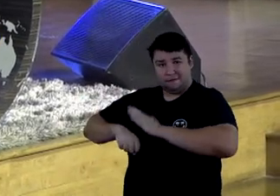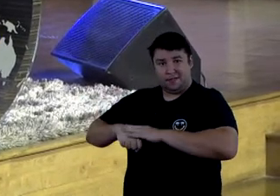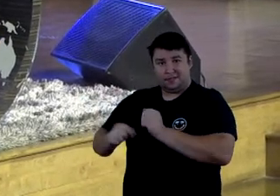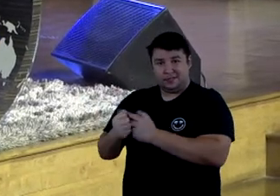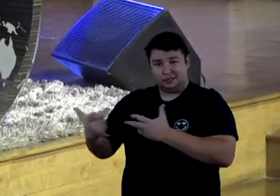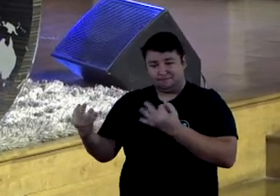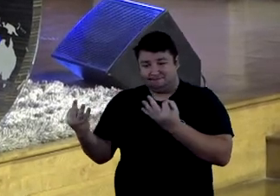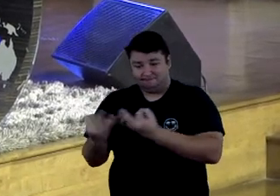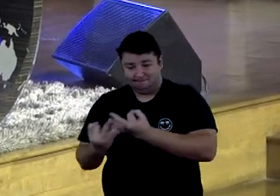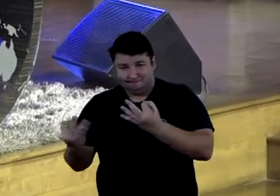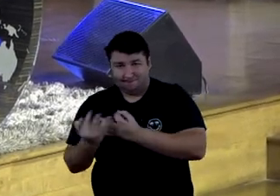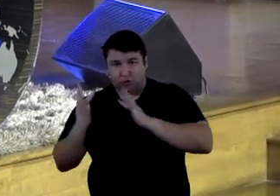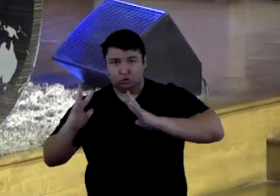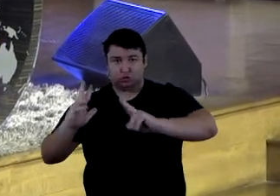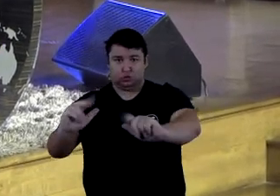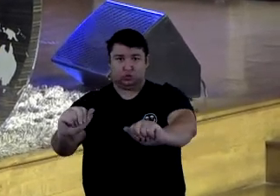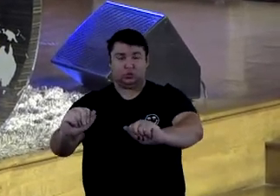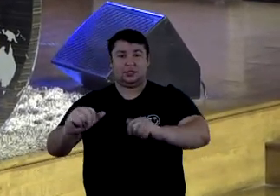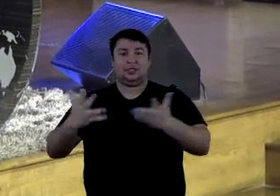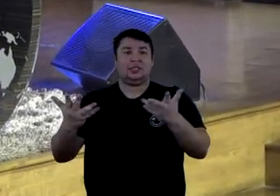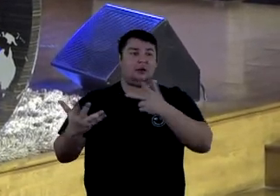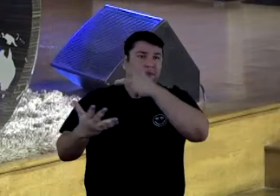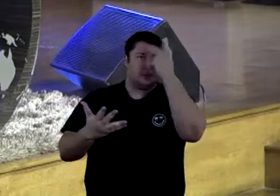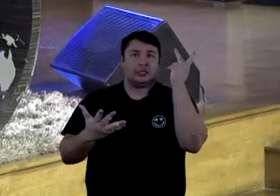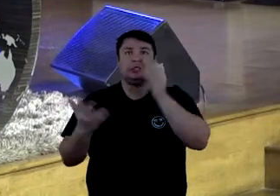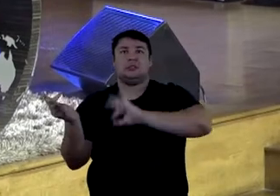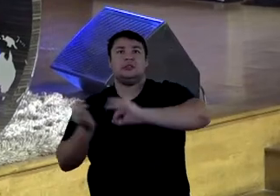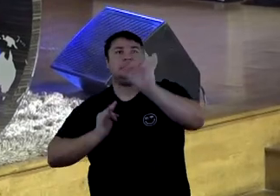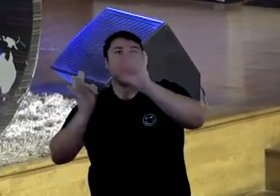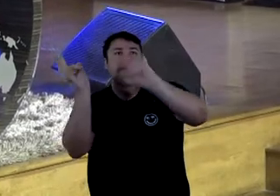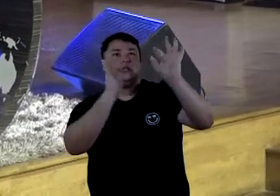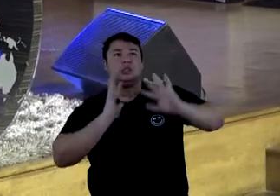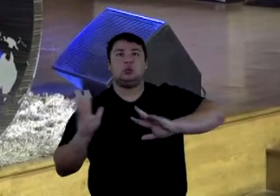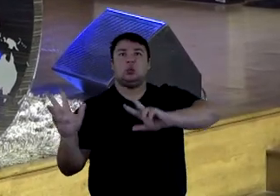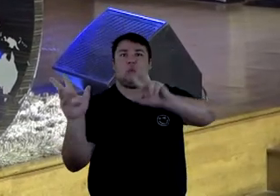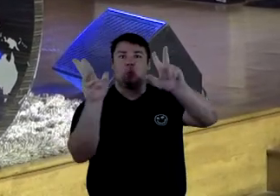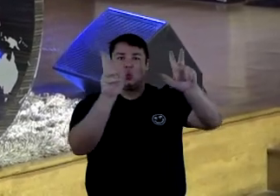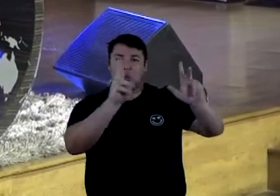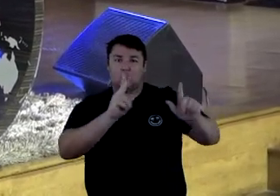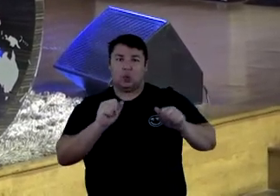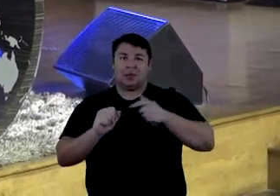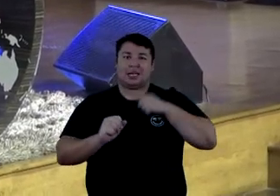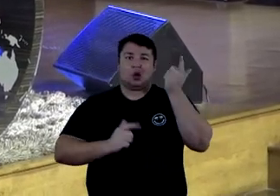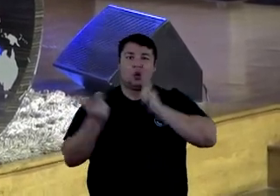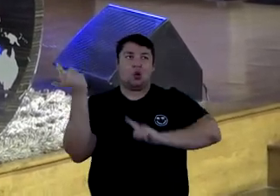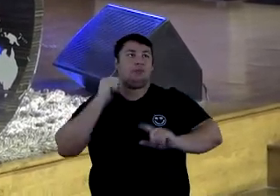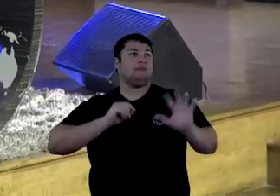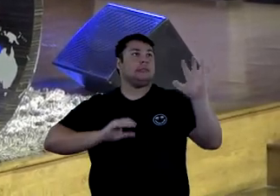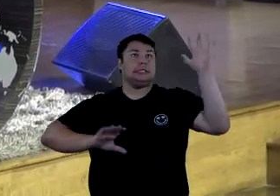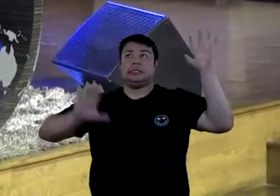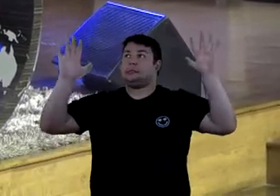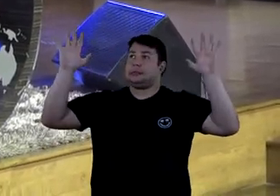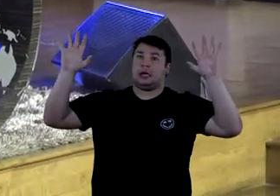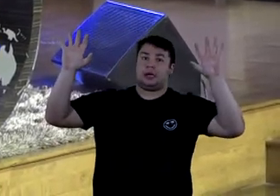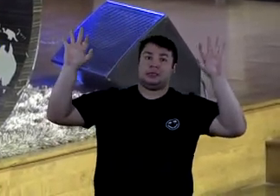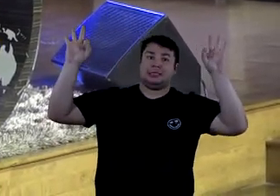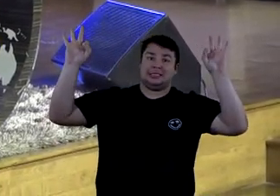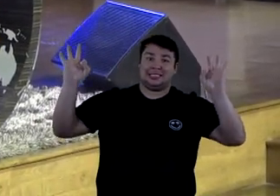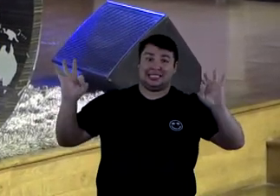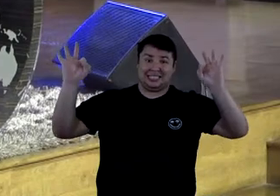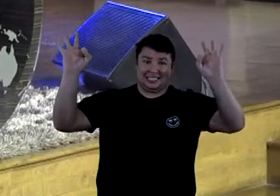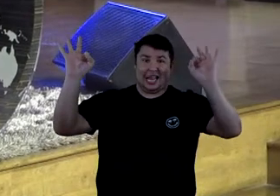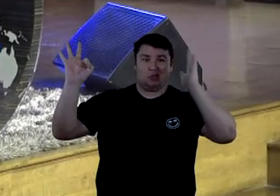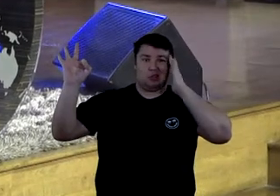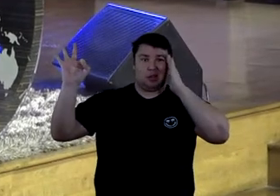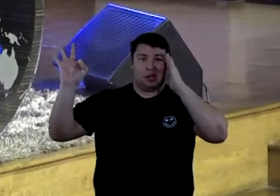com excelência. Então o engenheiro teve que fazer a RT para que as caixas possam estar devidamente penduradas, para